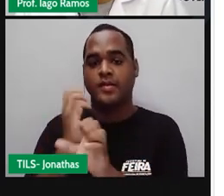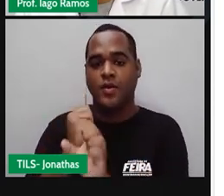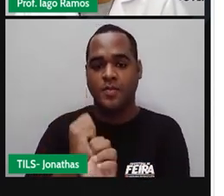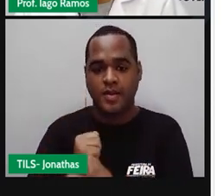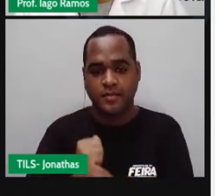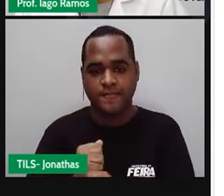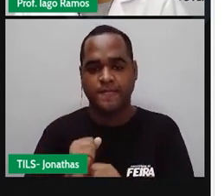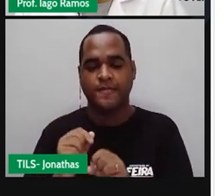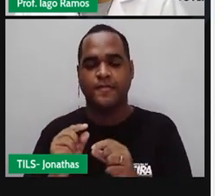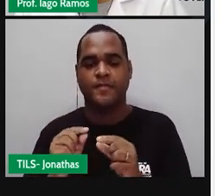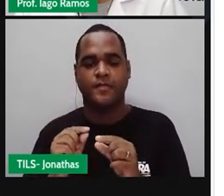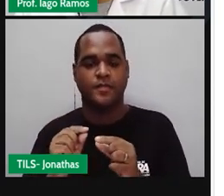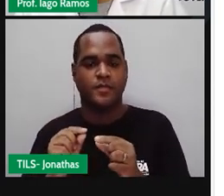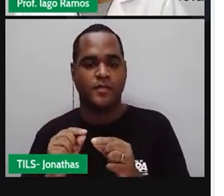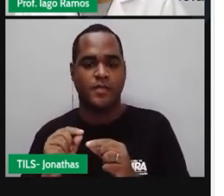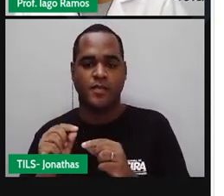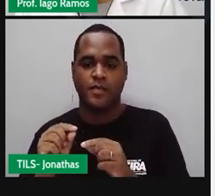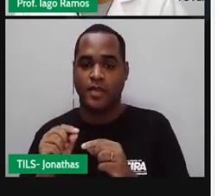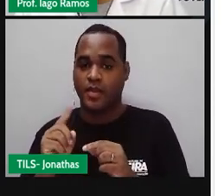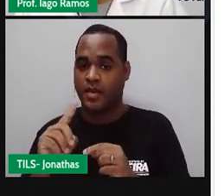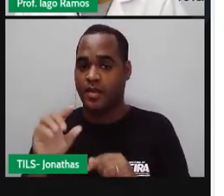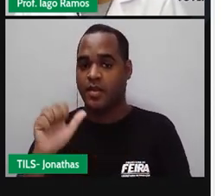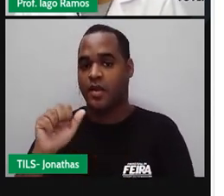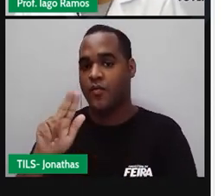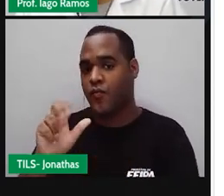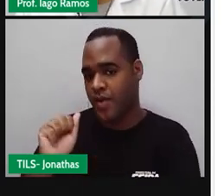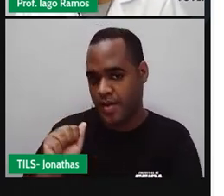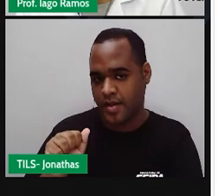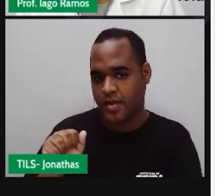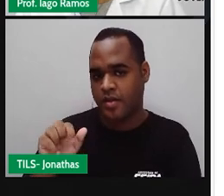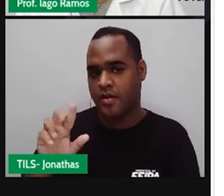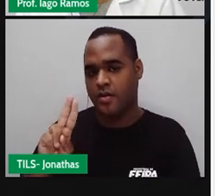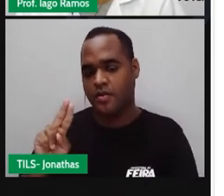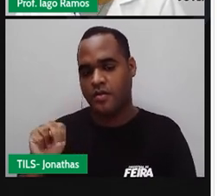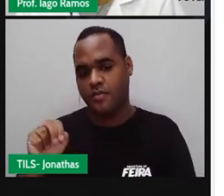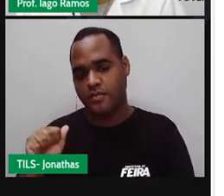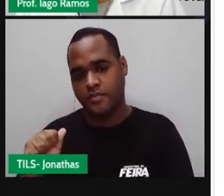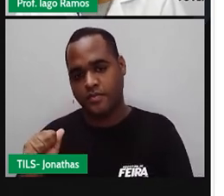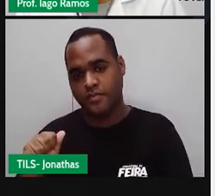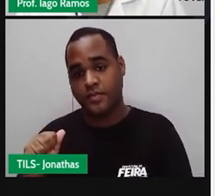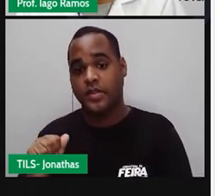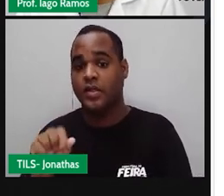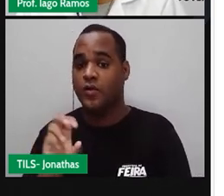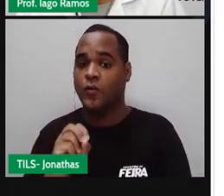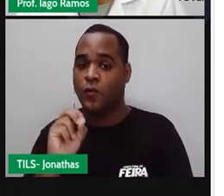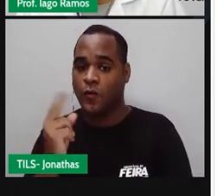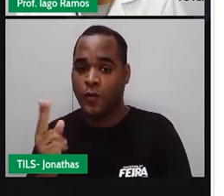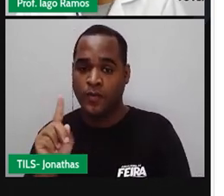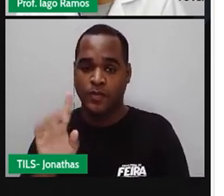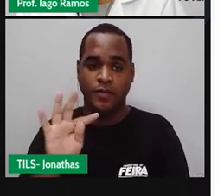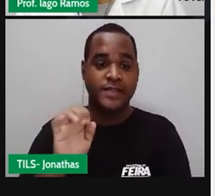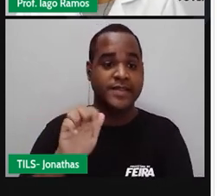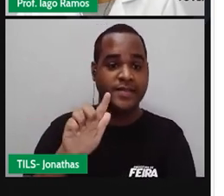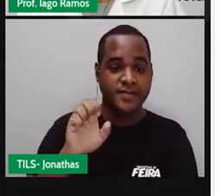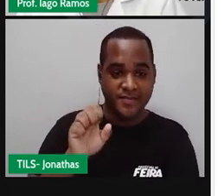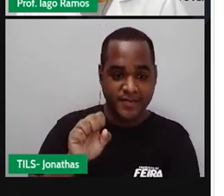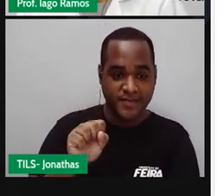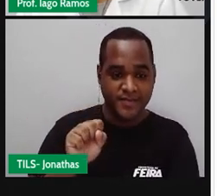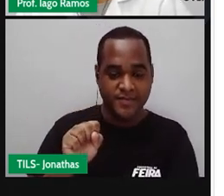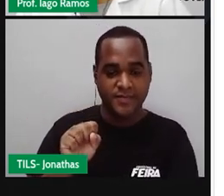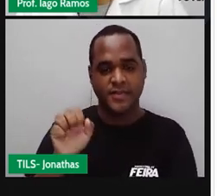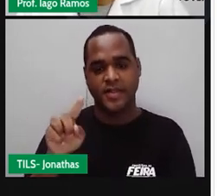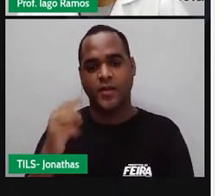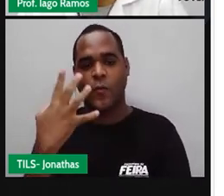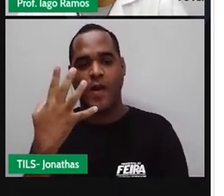foi Kauan e Luna com 6 16 avos ou foi Tales com quatro